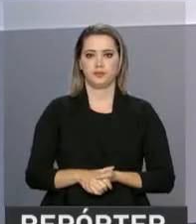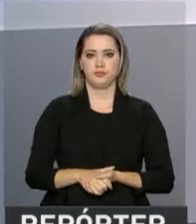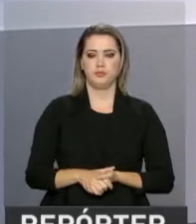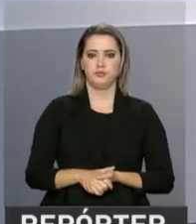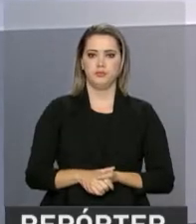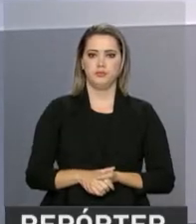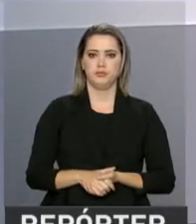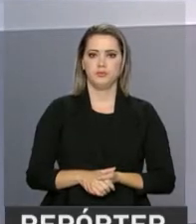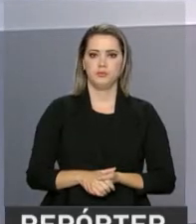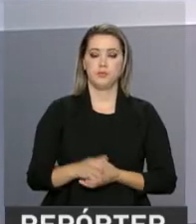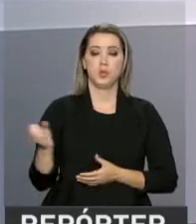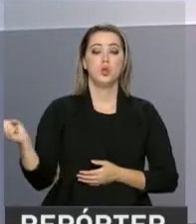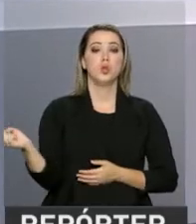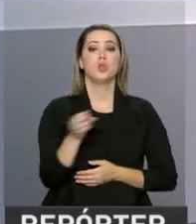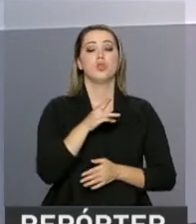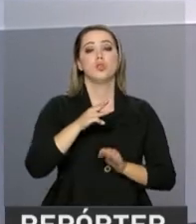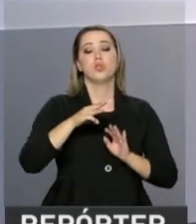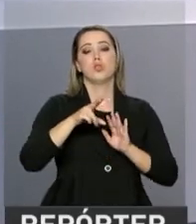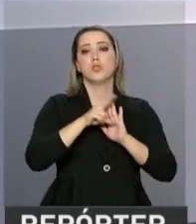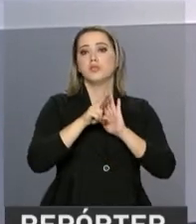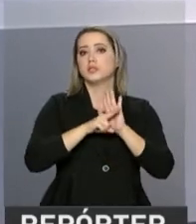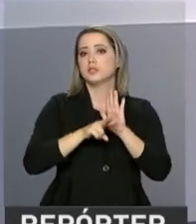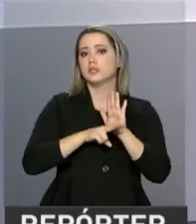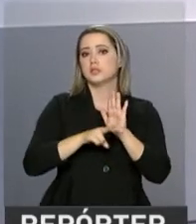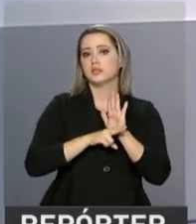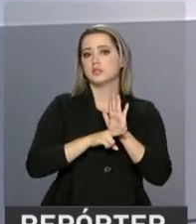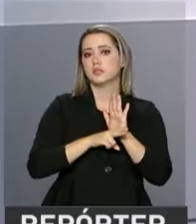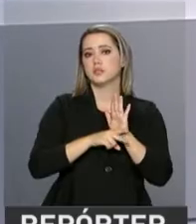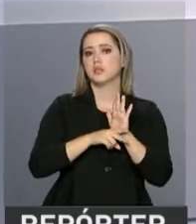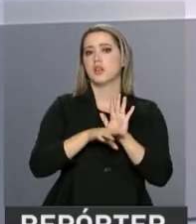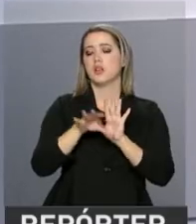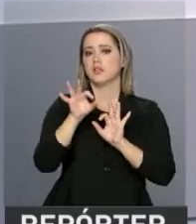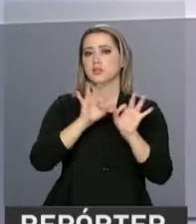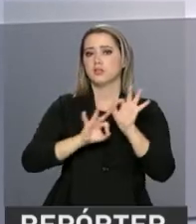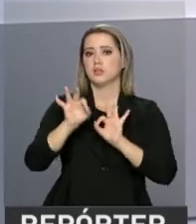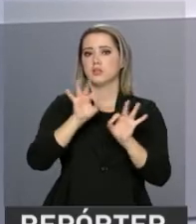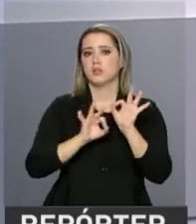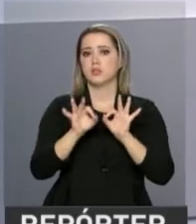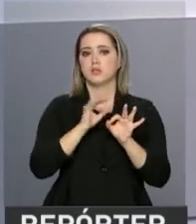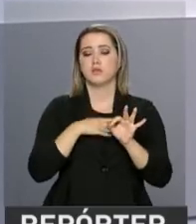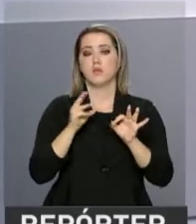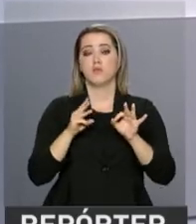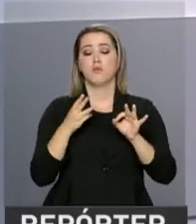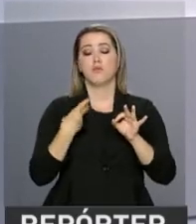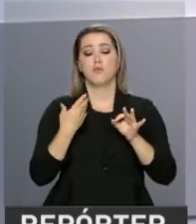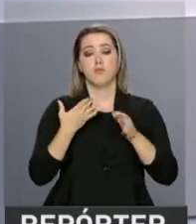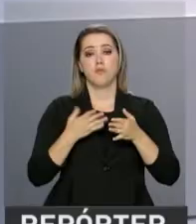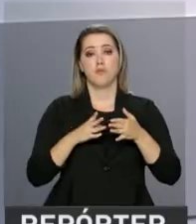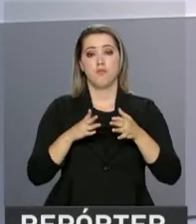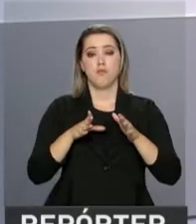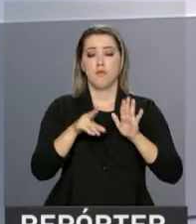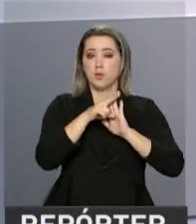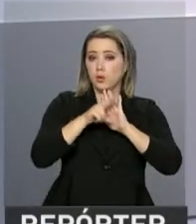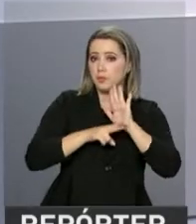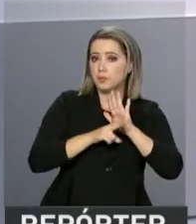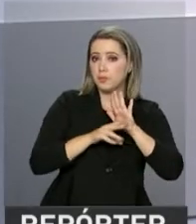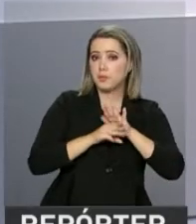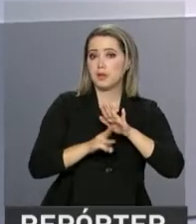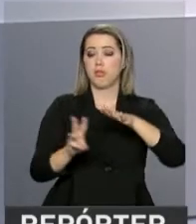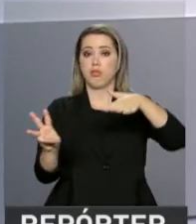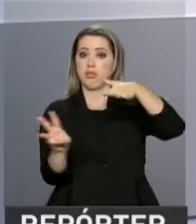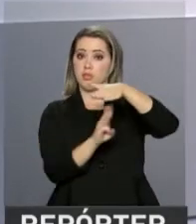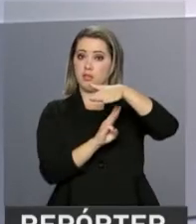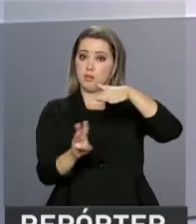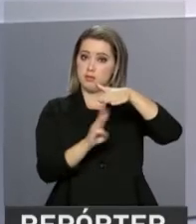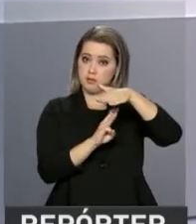novas regras vão padronizar as contratações de serviços terceirizados do governo federal o objetivo é reduzir